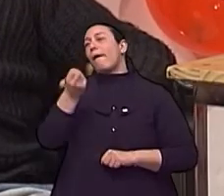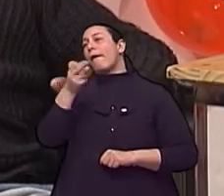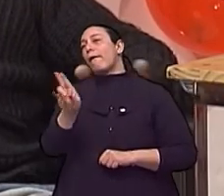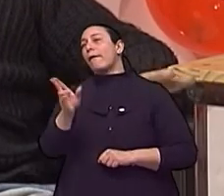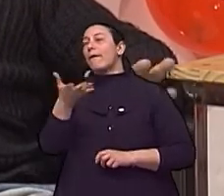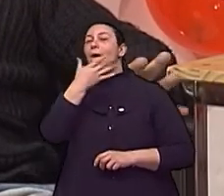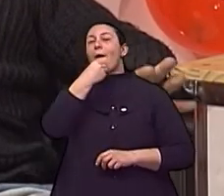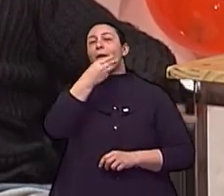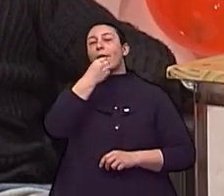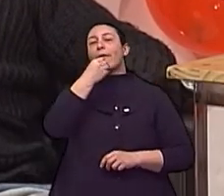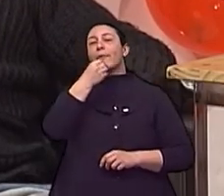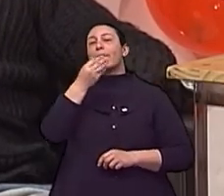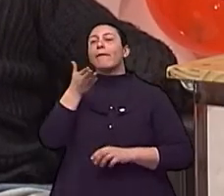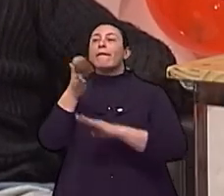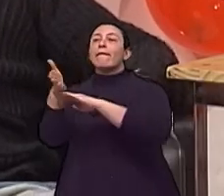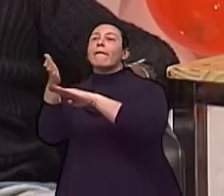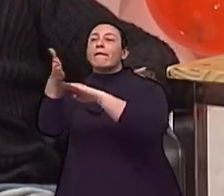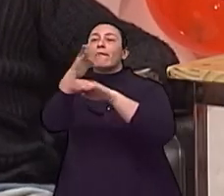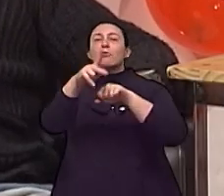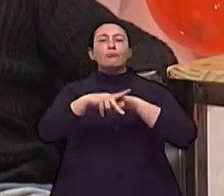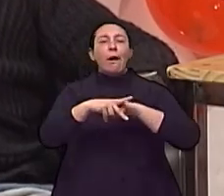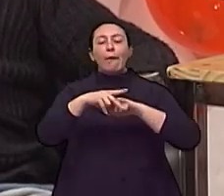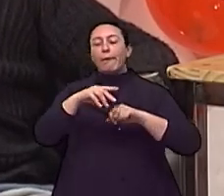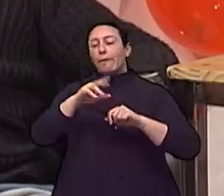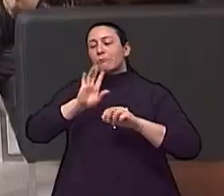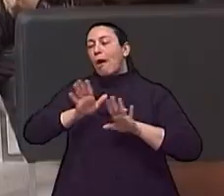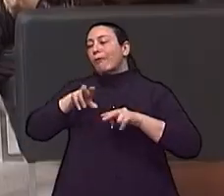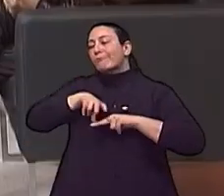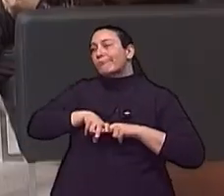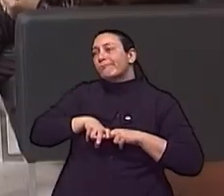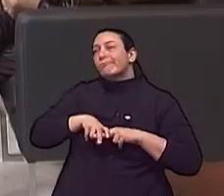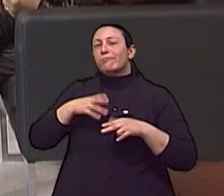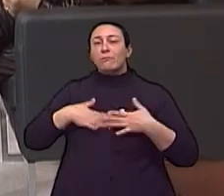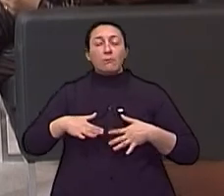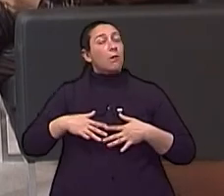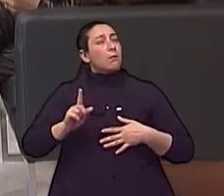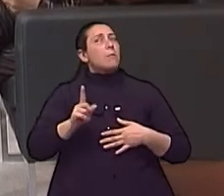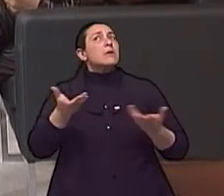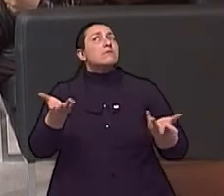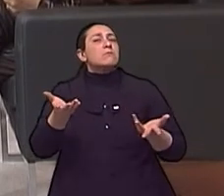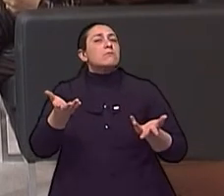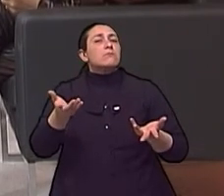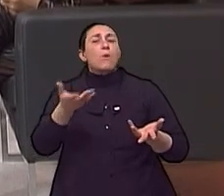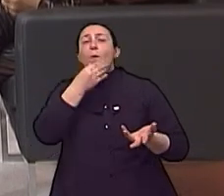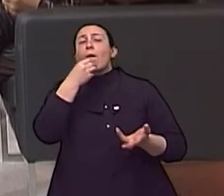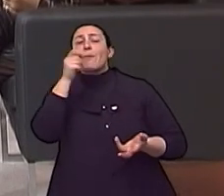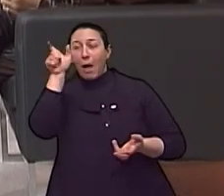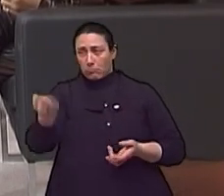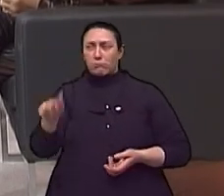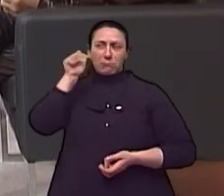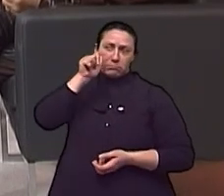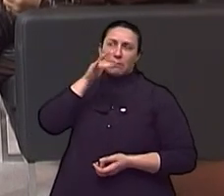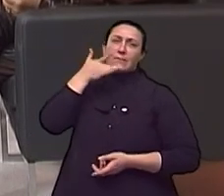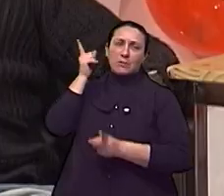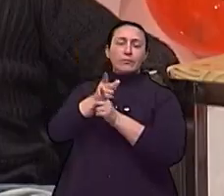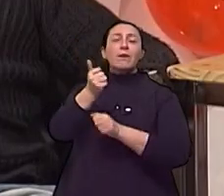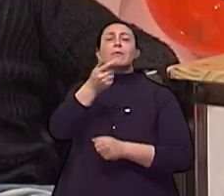lá nos joguinhos na cor da praia então acho que é uma questão sim para o masculino se cansar Qual é o meu hobby